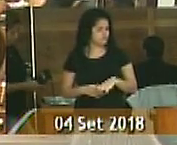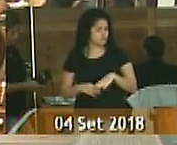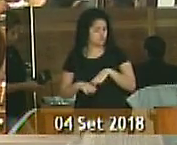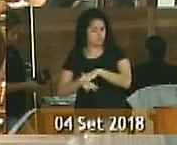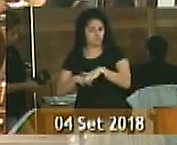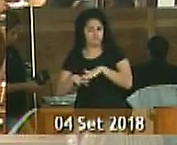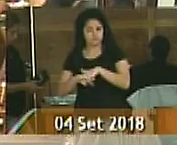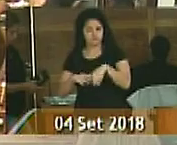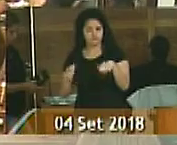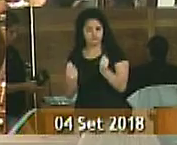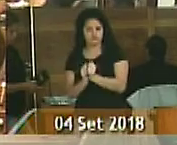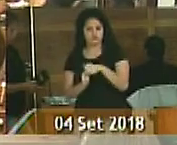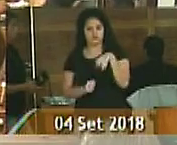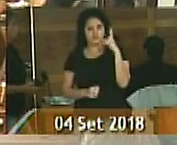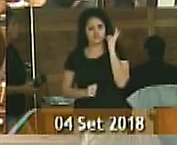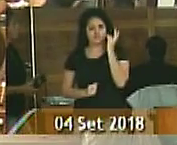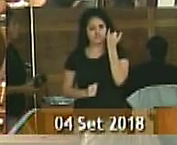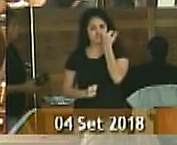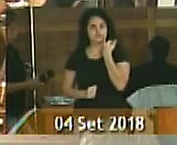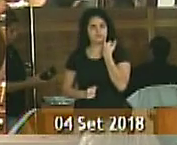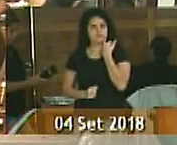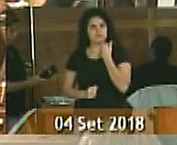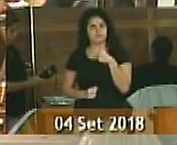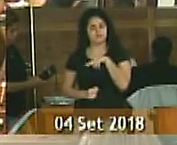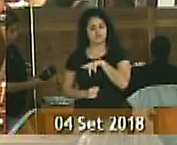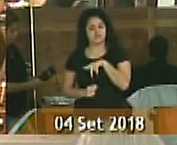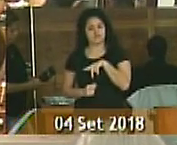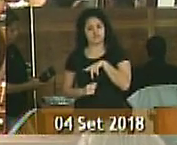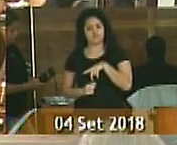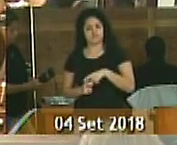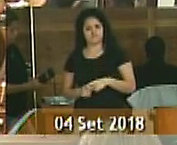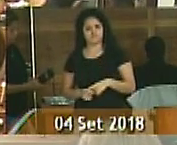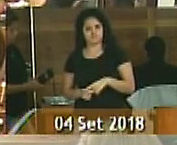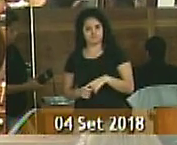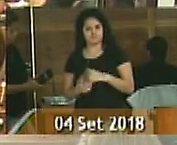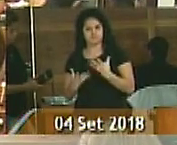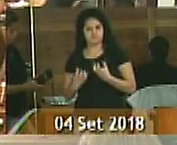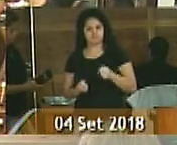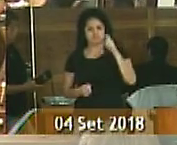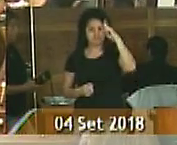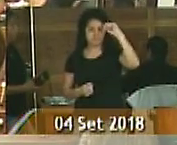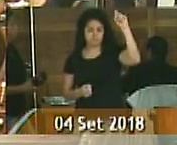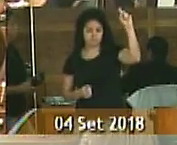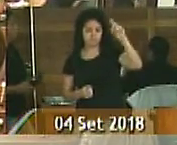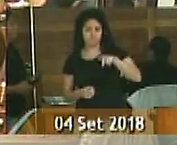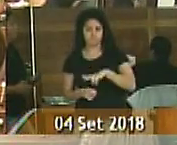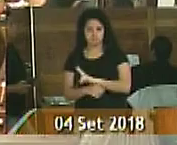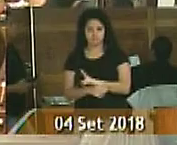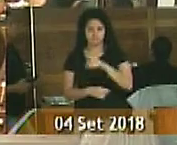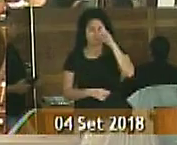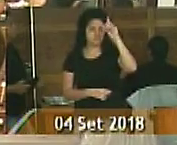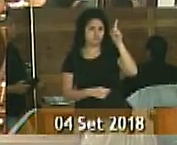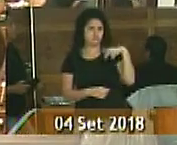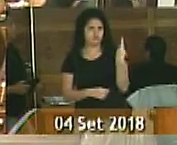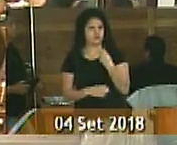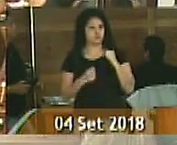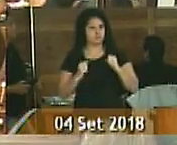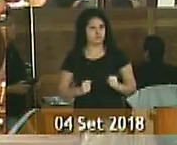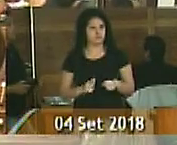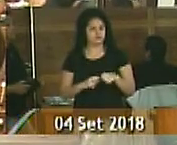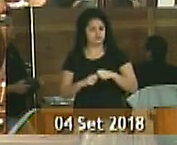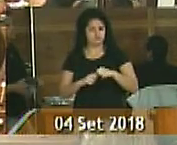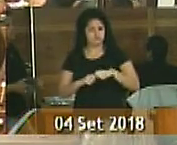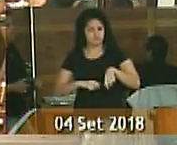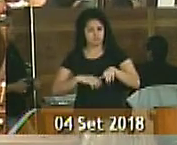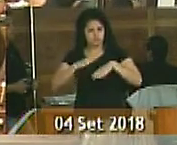conversado junto com a vereadora Jane Veiga, e ela apostou nessa ideia, está apostando nessa ideia, né, para que a gente possa